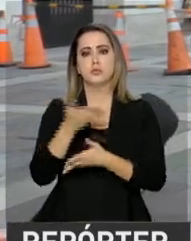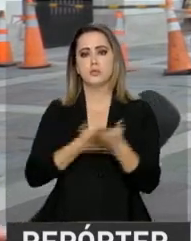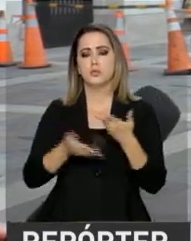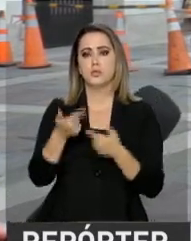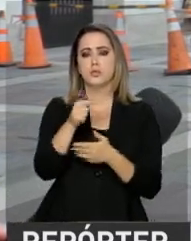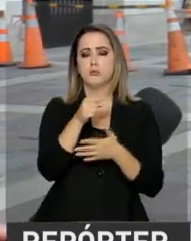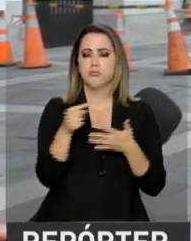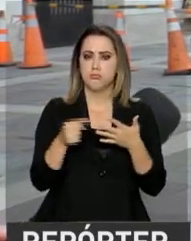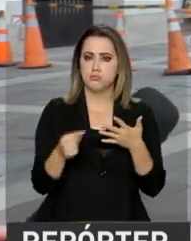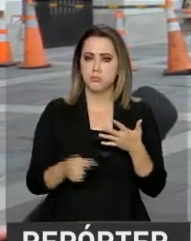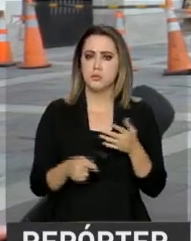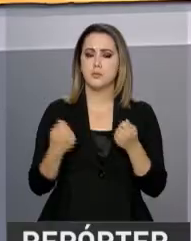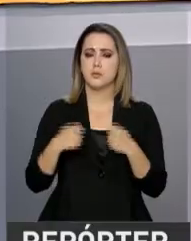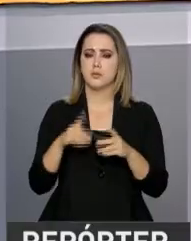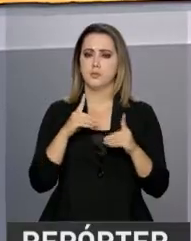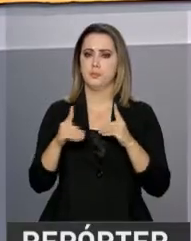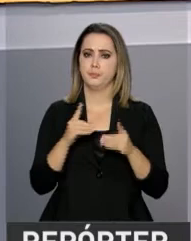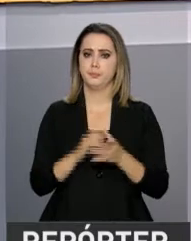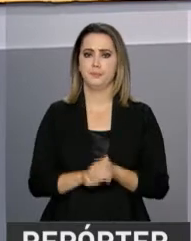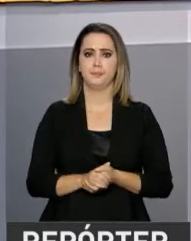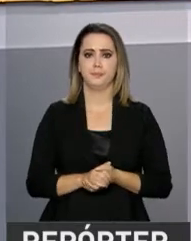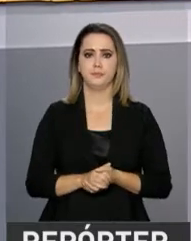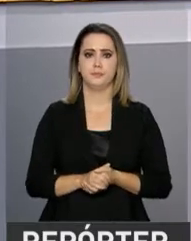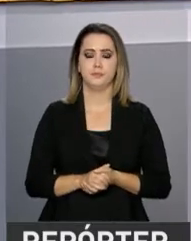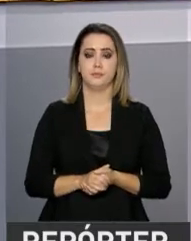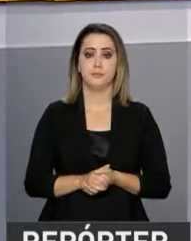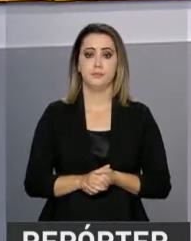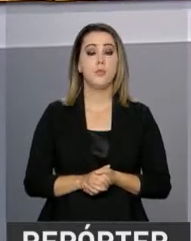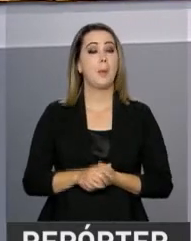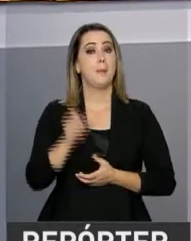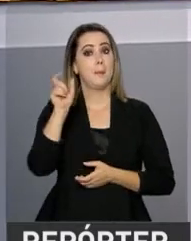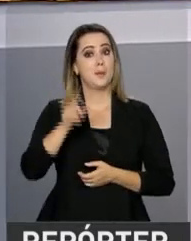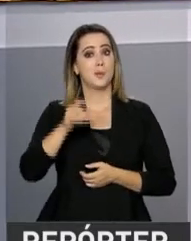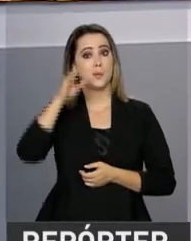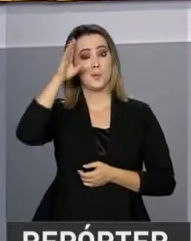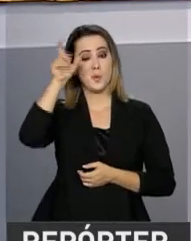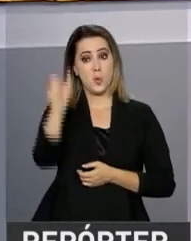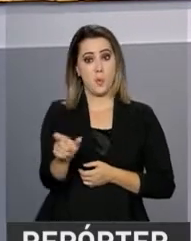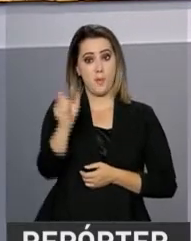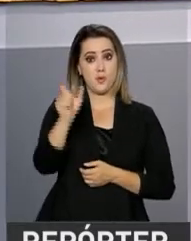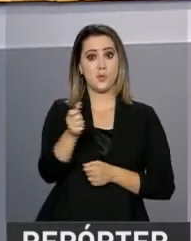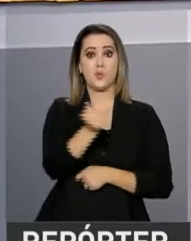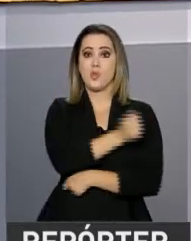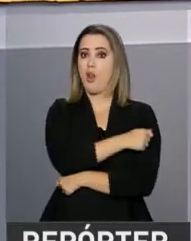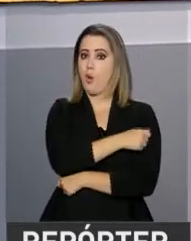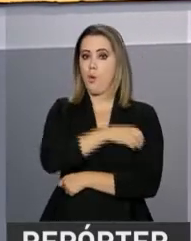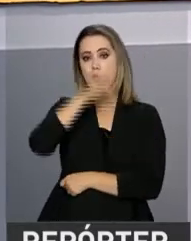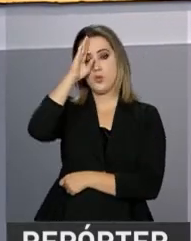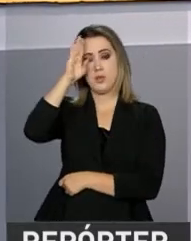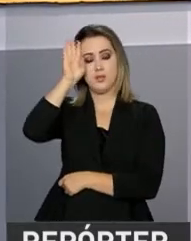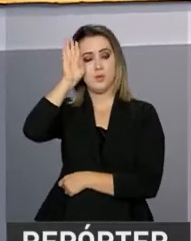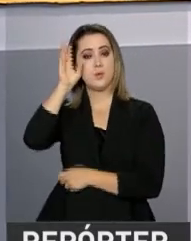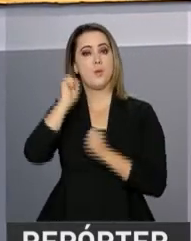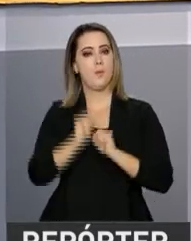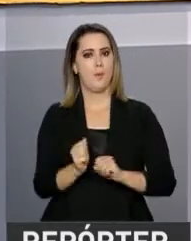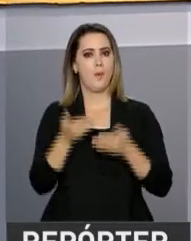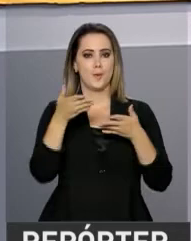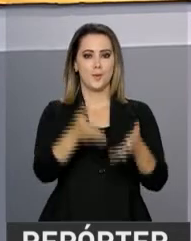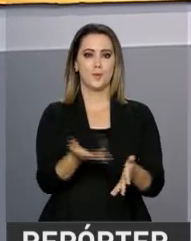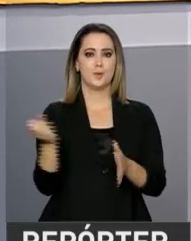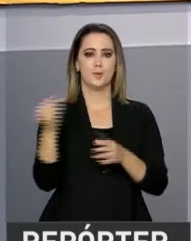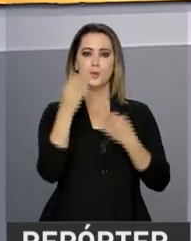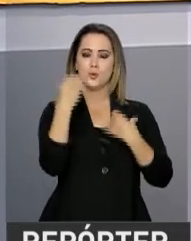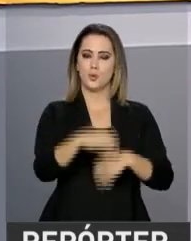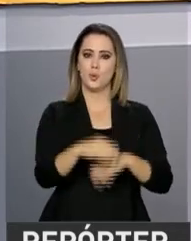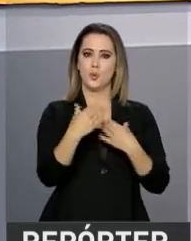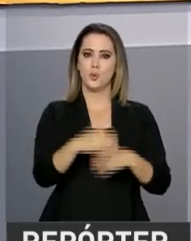a ser debatido aqui universitários podem participar de um concurso do ministério da saúde que vai escolher a nova embalagem